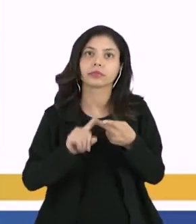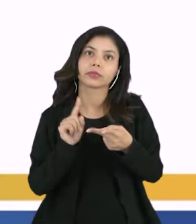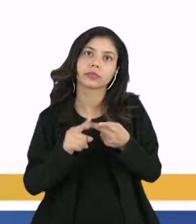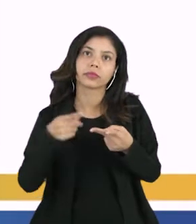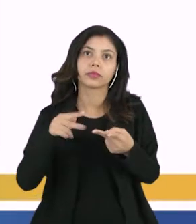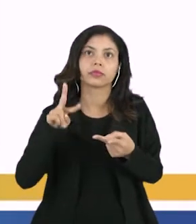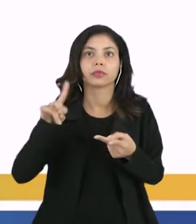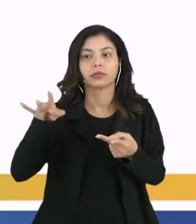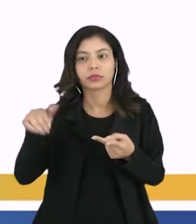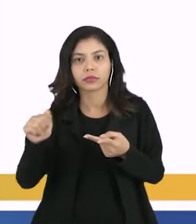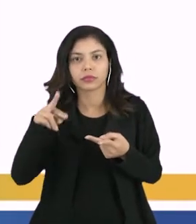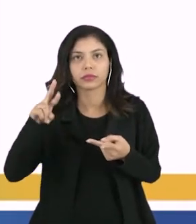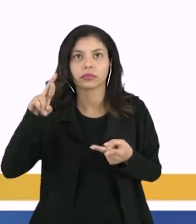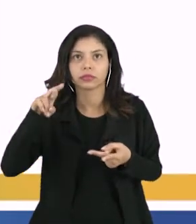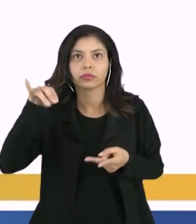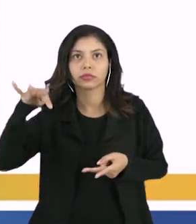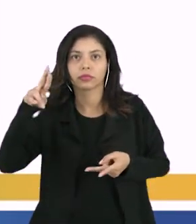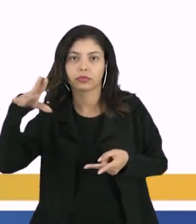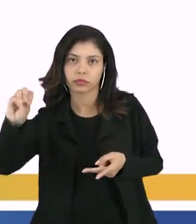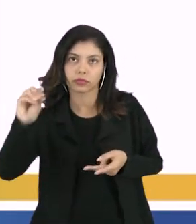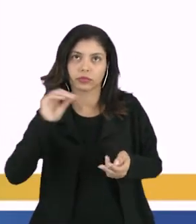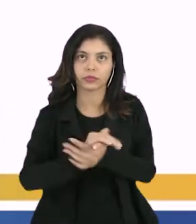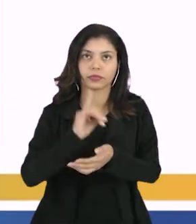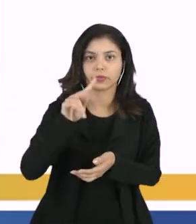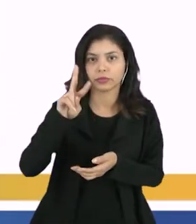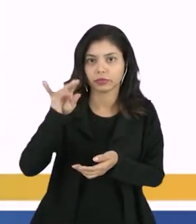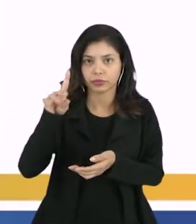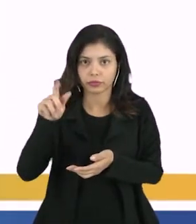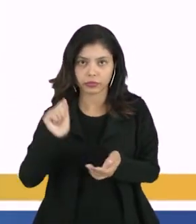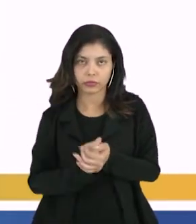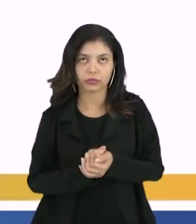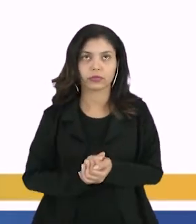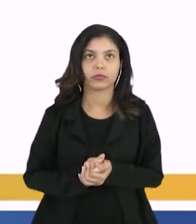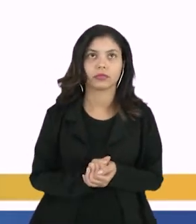e marítimo seria a palavra derivada.